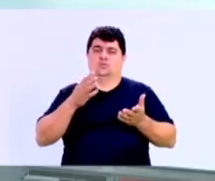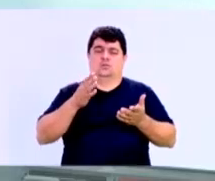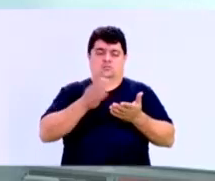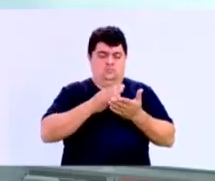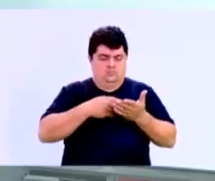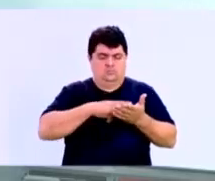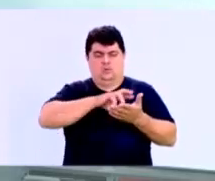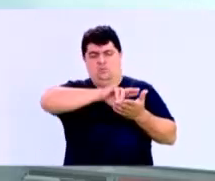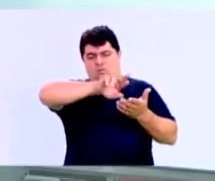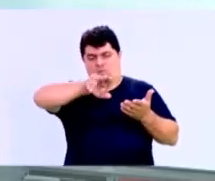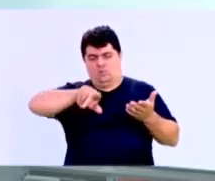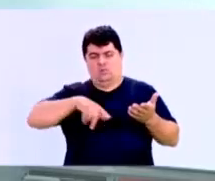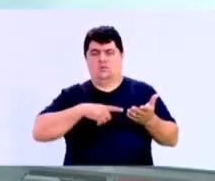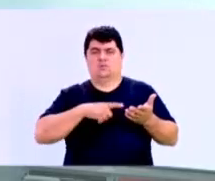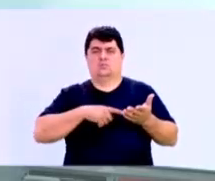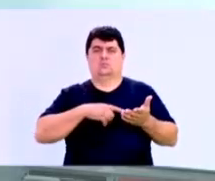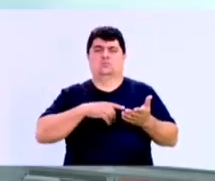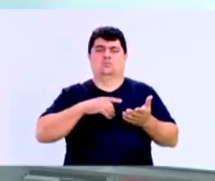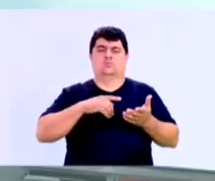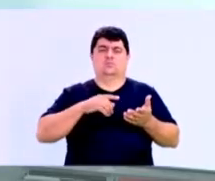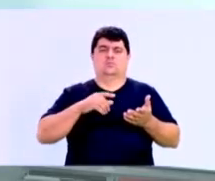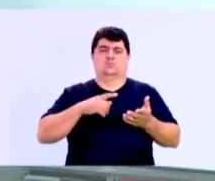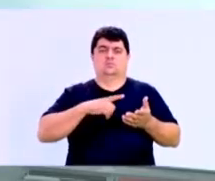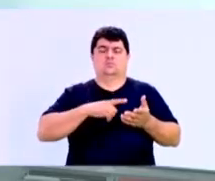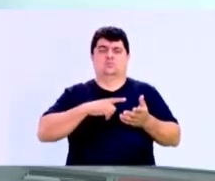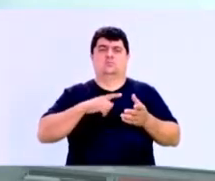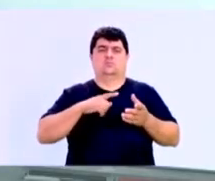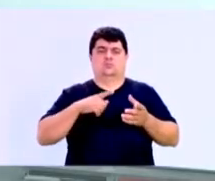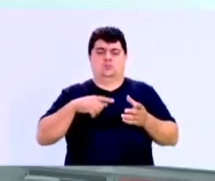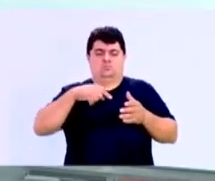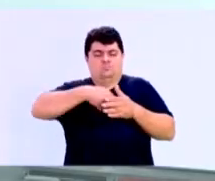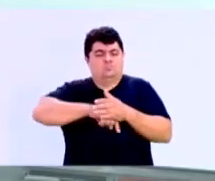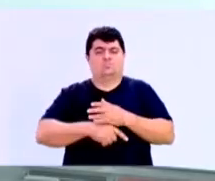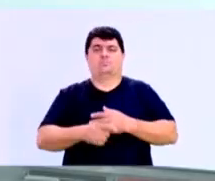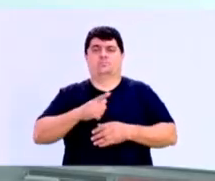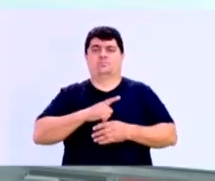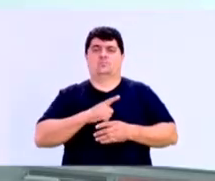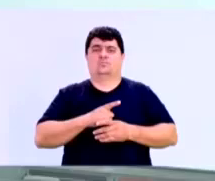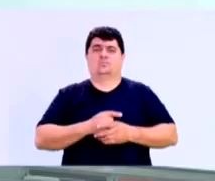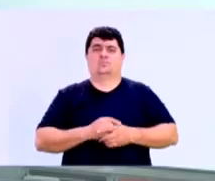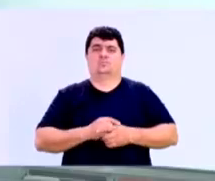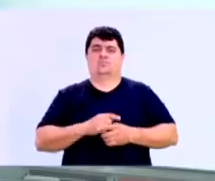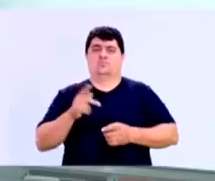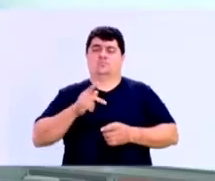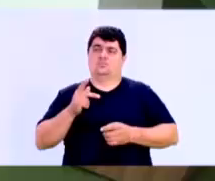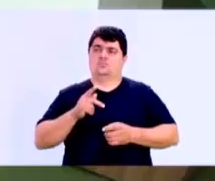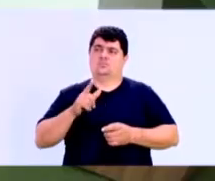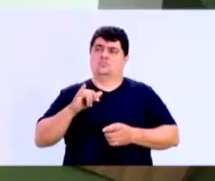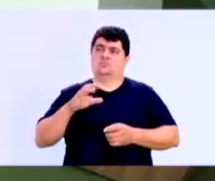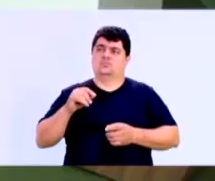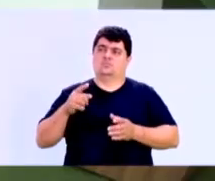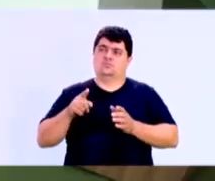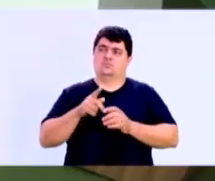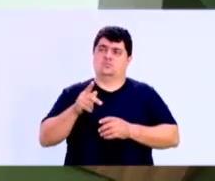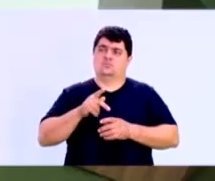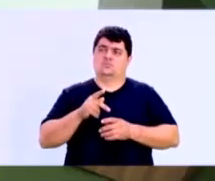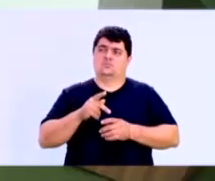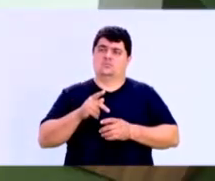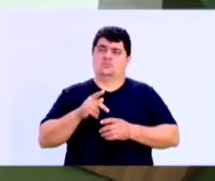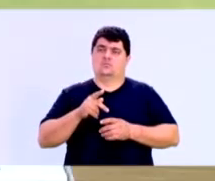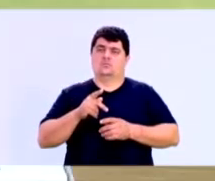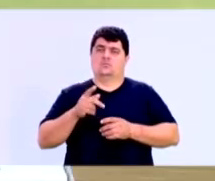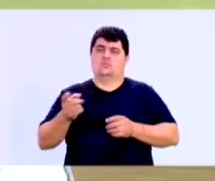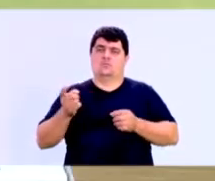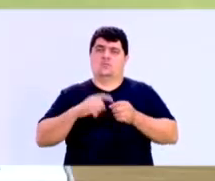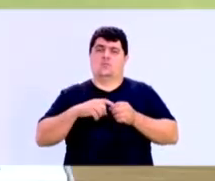tem, no capítulo, no complemento, tem um material mais específico para vocês. Correto, professora Leila, dos polos? Eles pediram só para